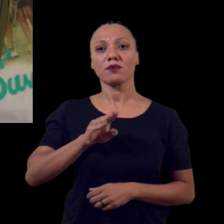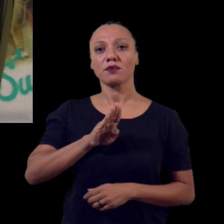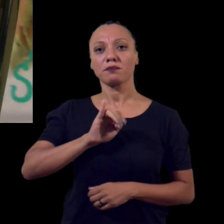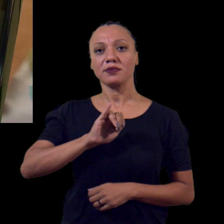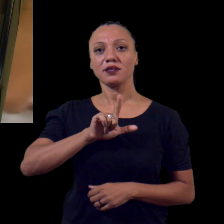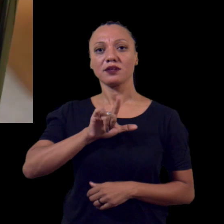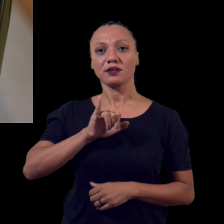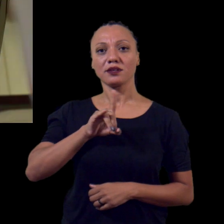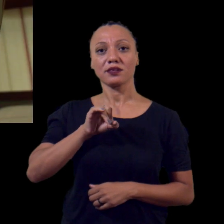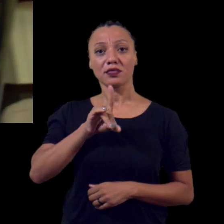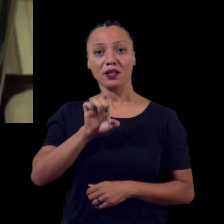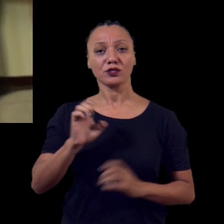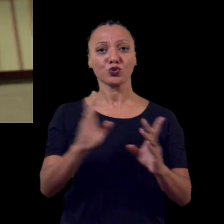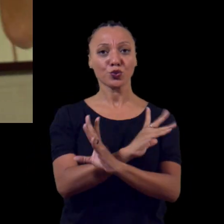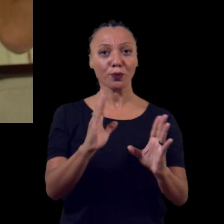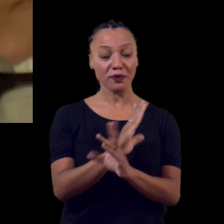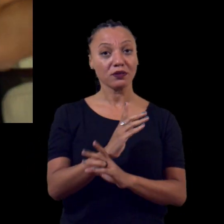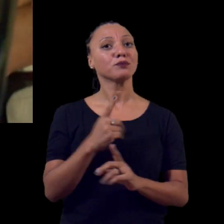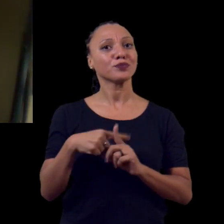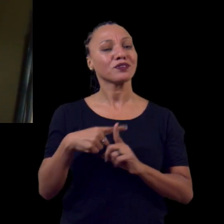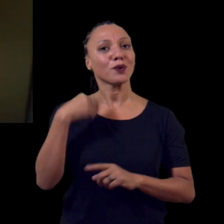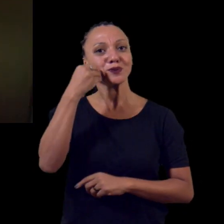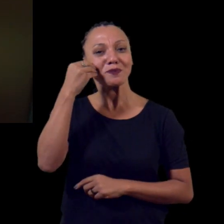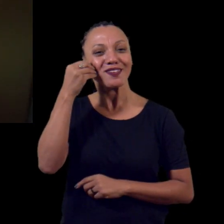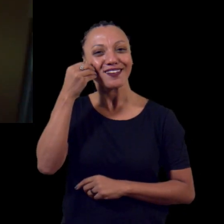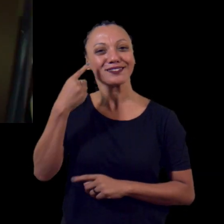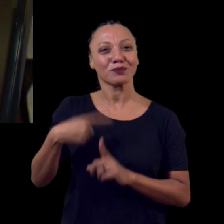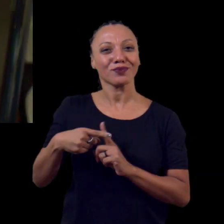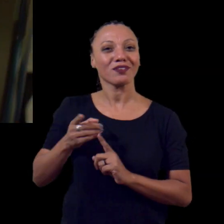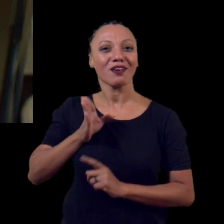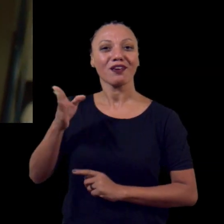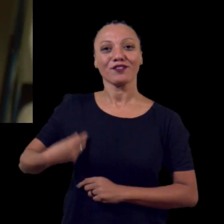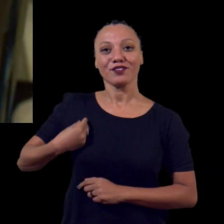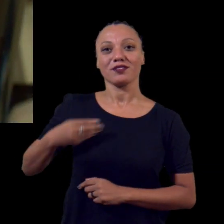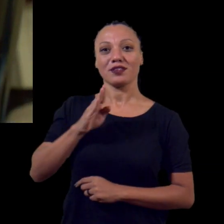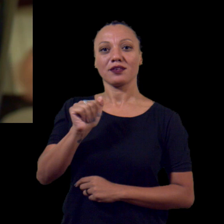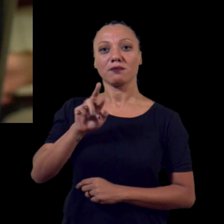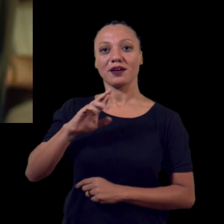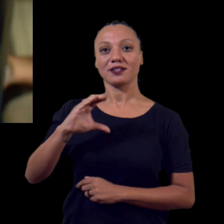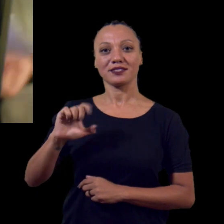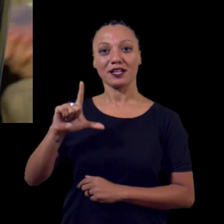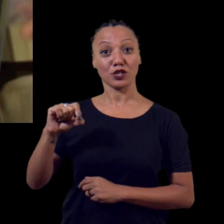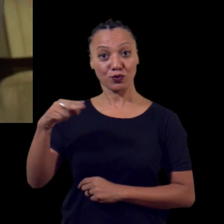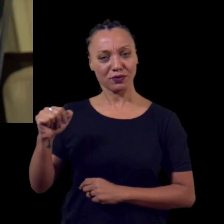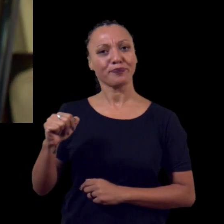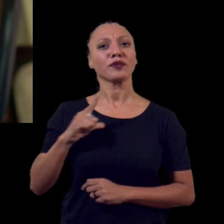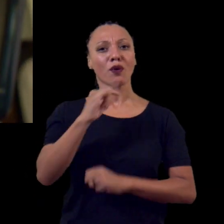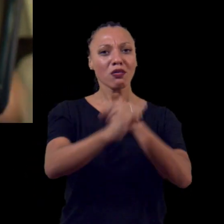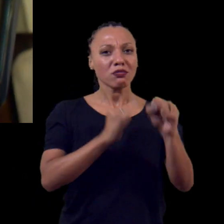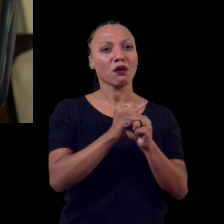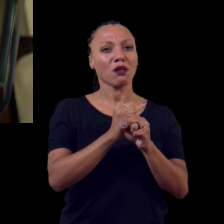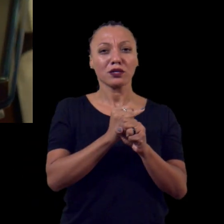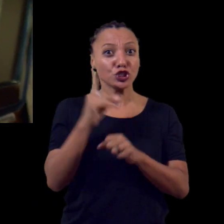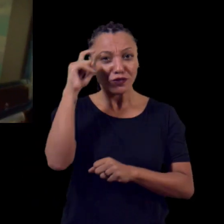Com a dificuldade motora nas mãos, fazia um esforço enorme para buscar conteúdo espalhado pela internet. Ao me deparar